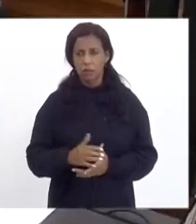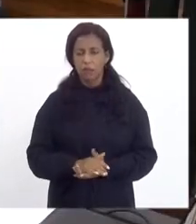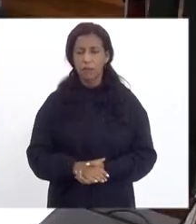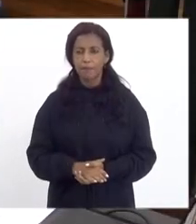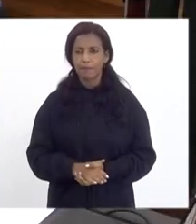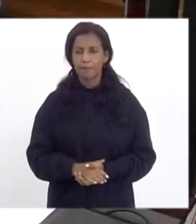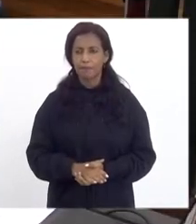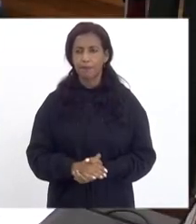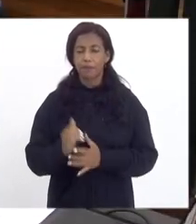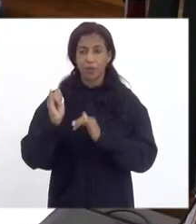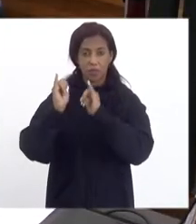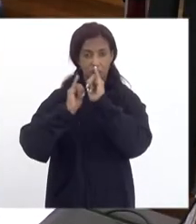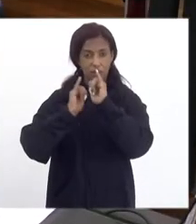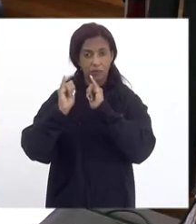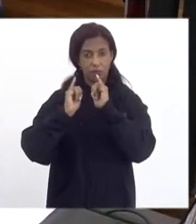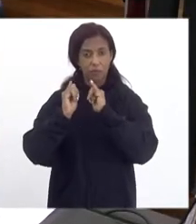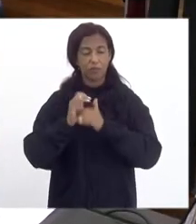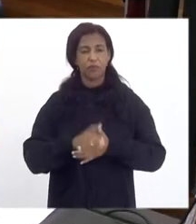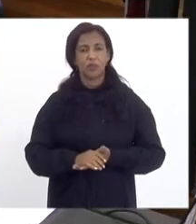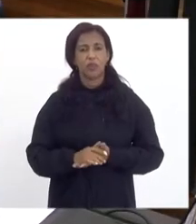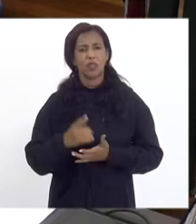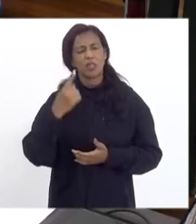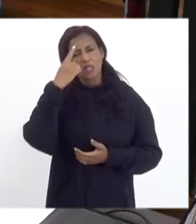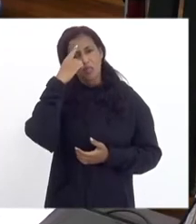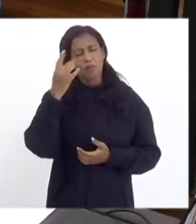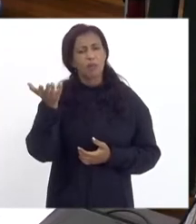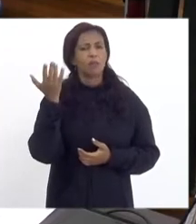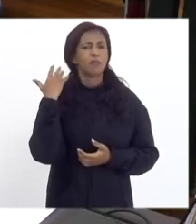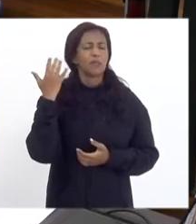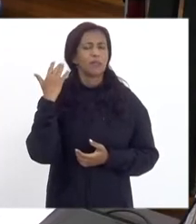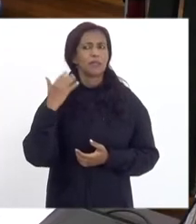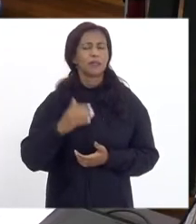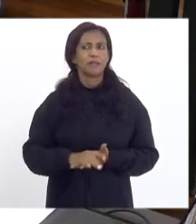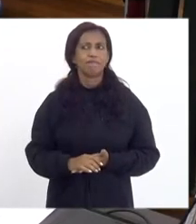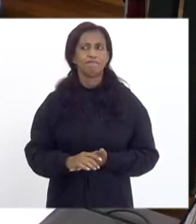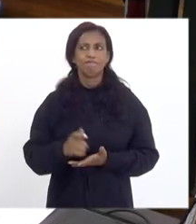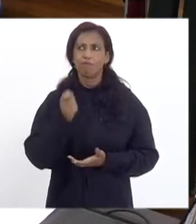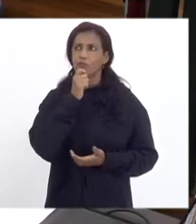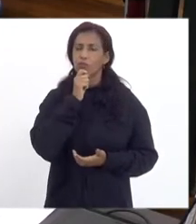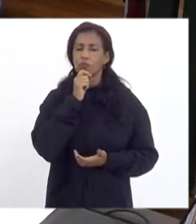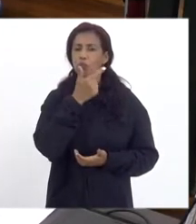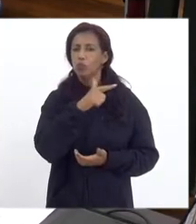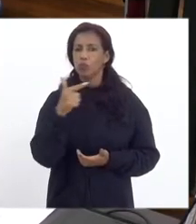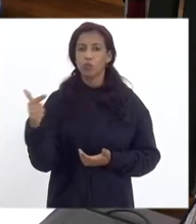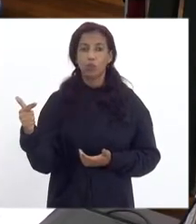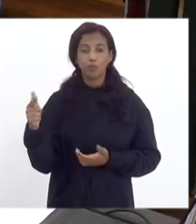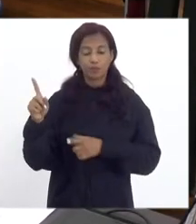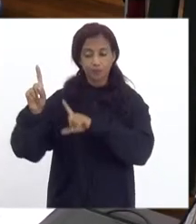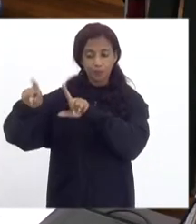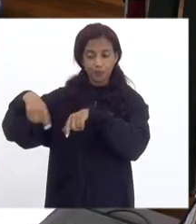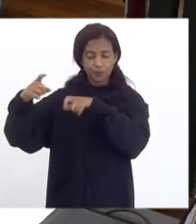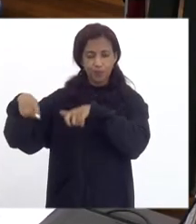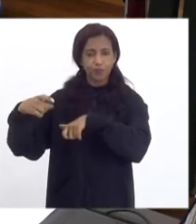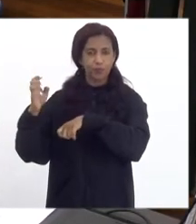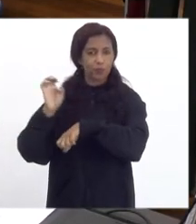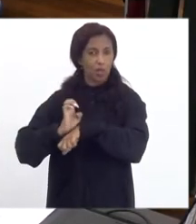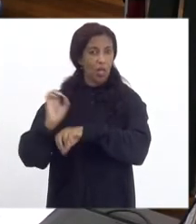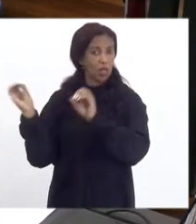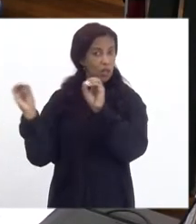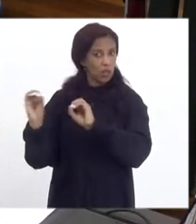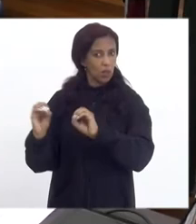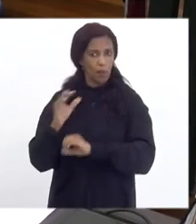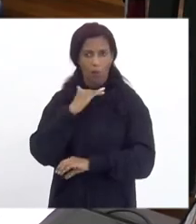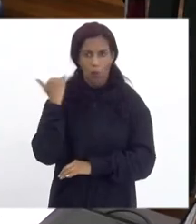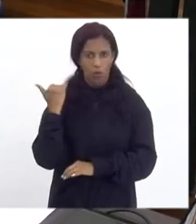Excelência tem esse dado. Até semana passada, o dado era o seguinte: não havia tido no interior do estado do Rio nenhuma morte.